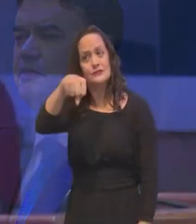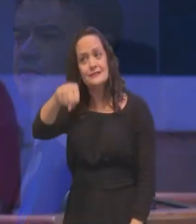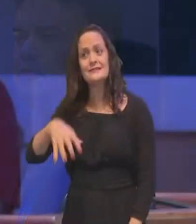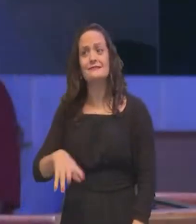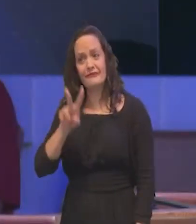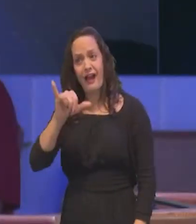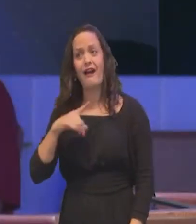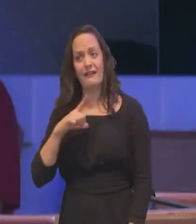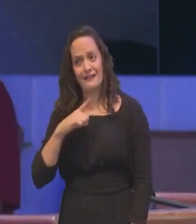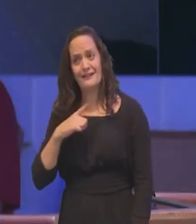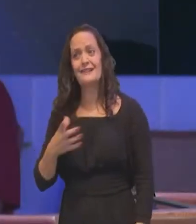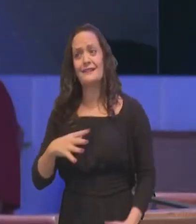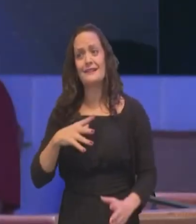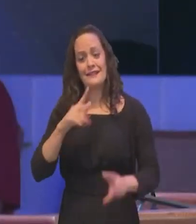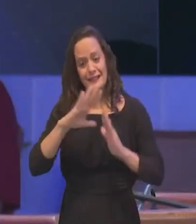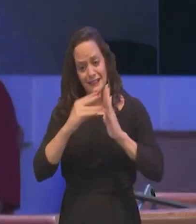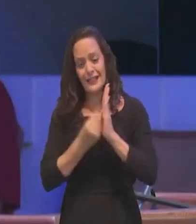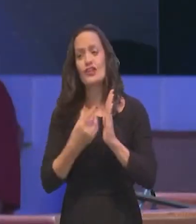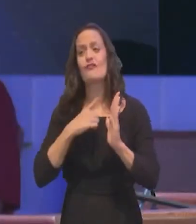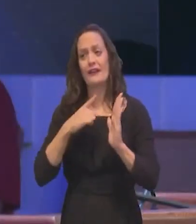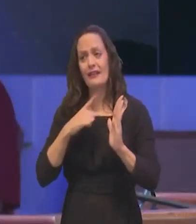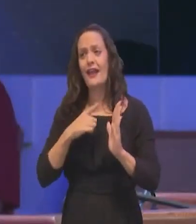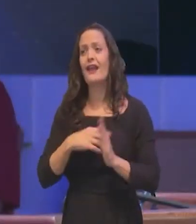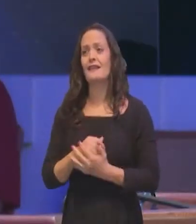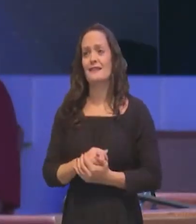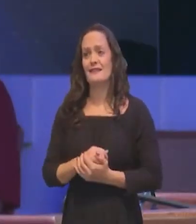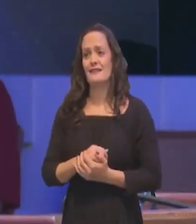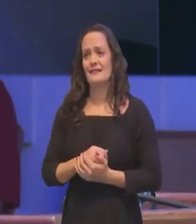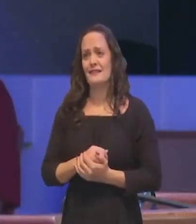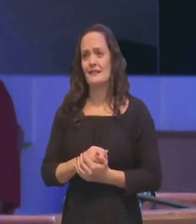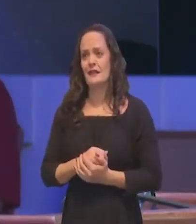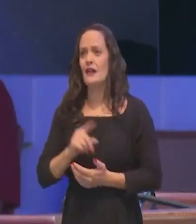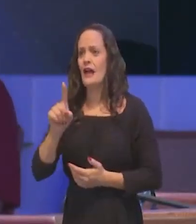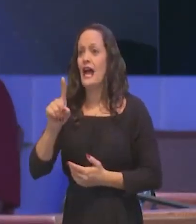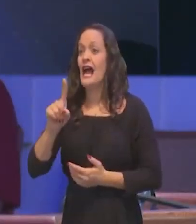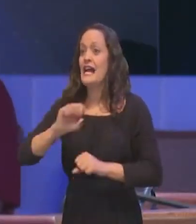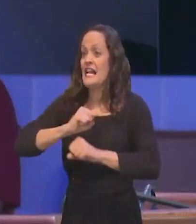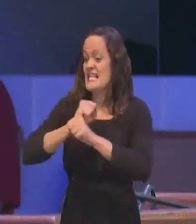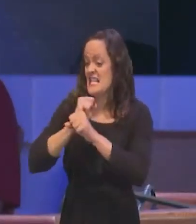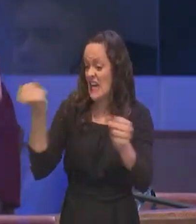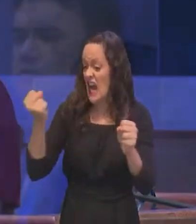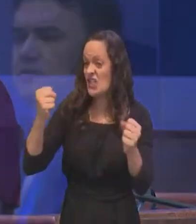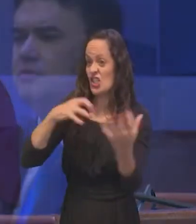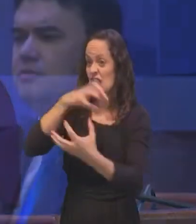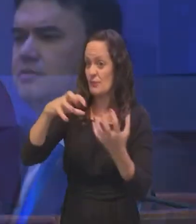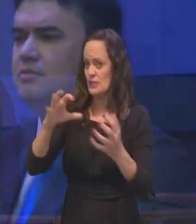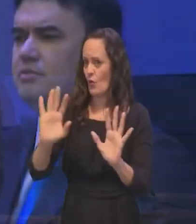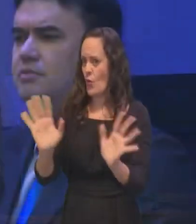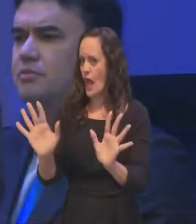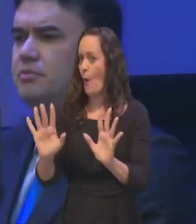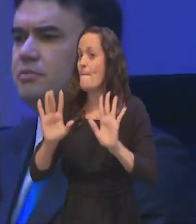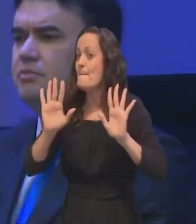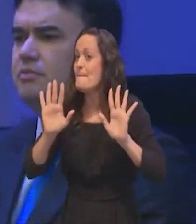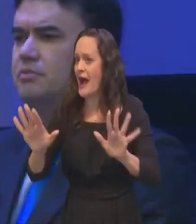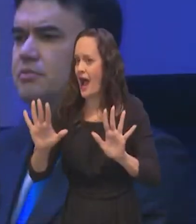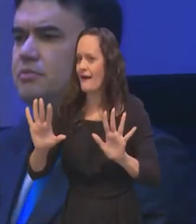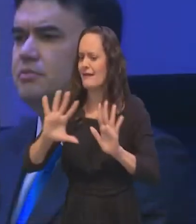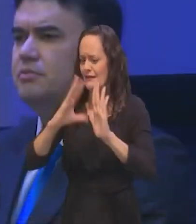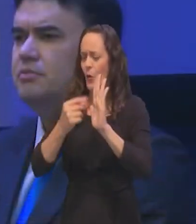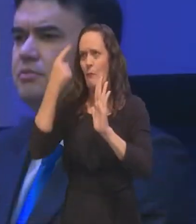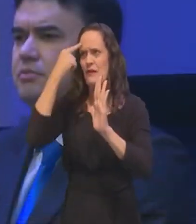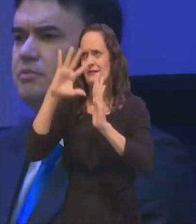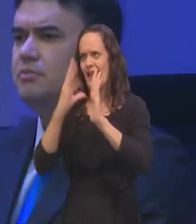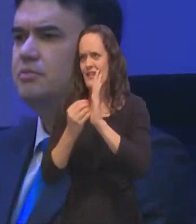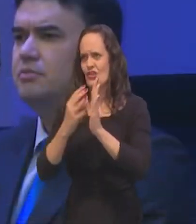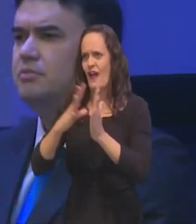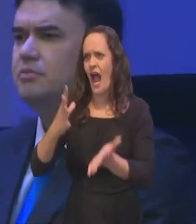tribulação. Eu creio que a igreja não vai passar pela grande tribulação. Eu creio que a igreja será arrebatada.